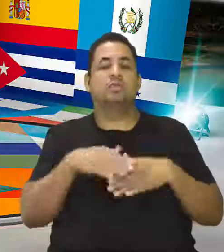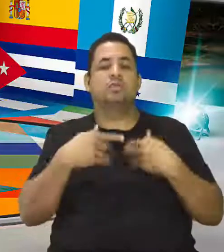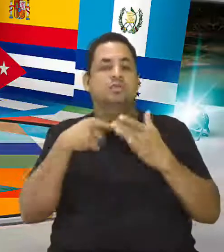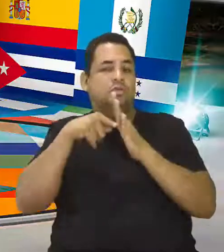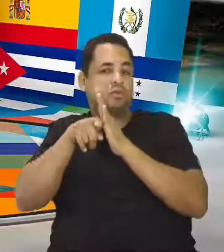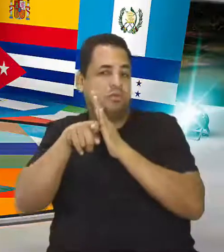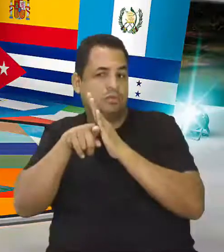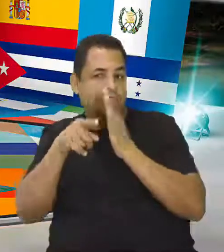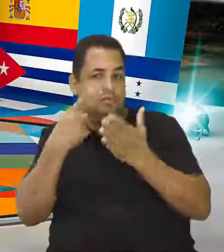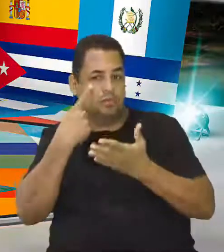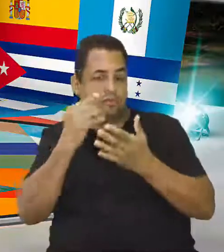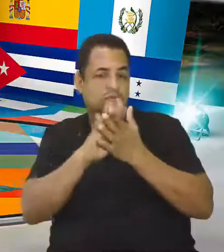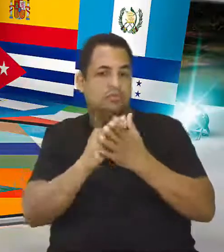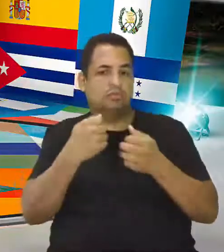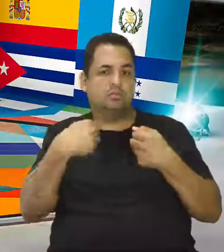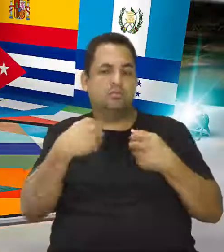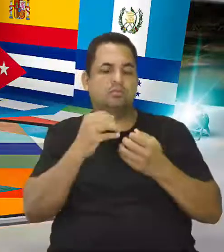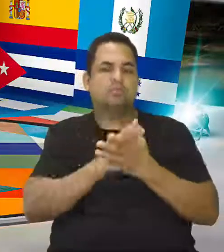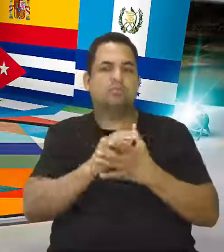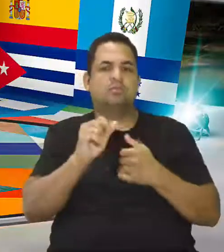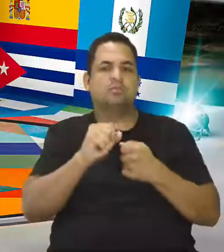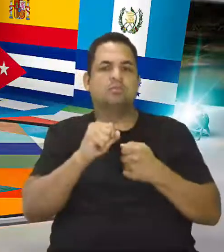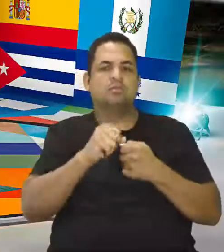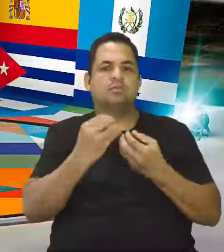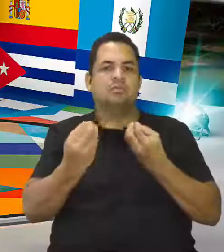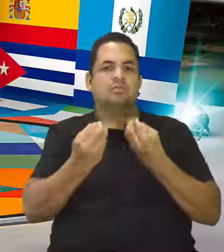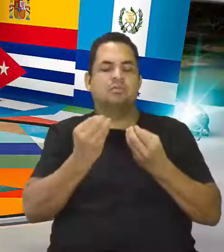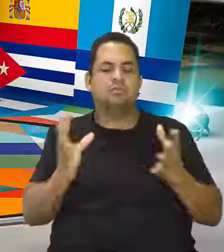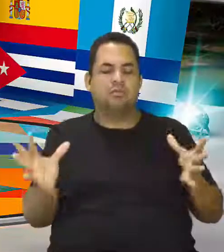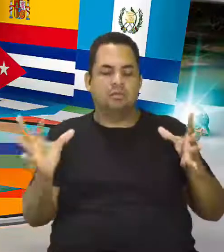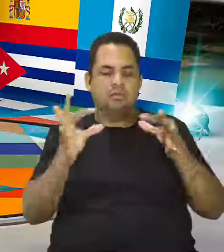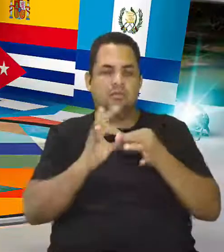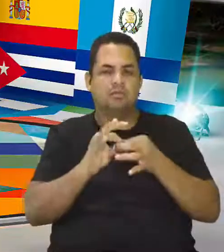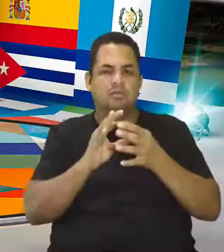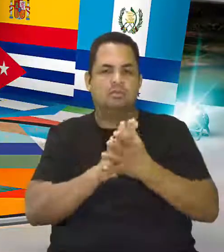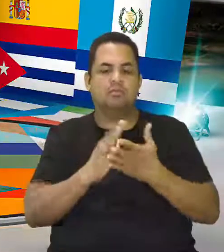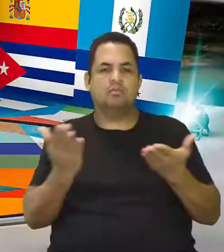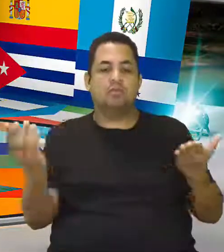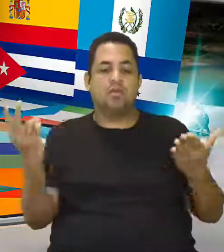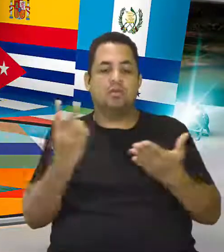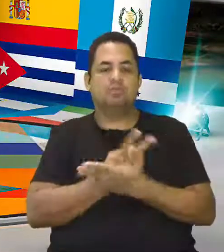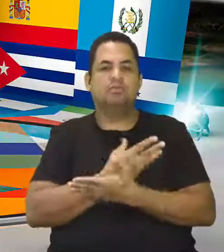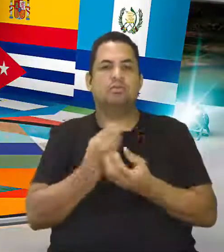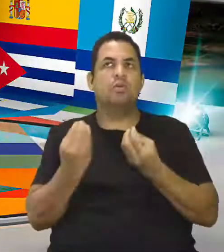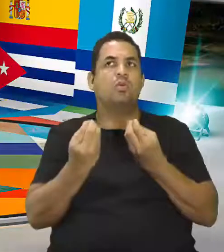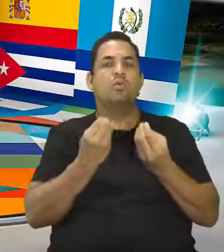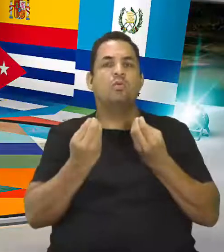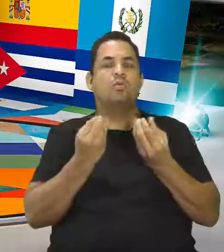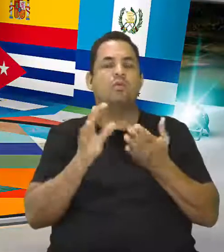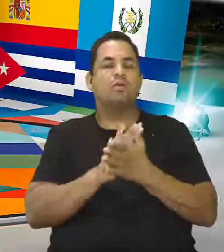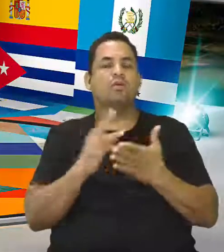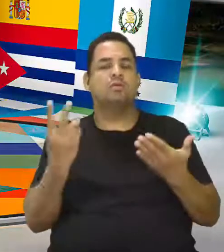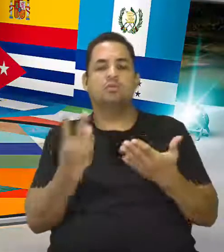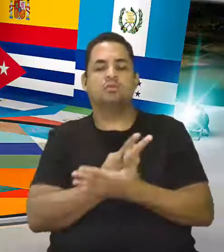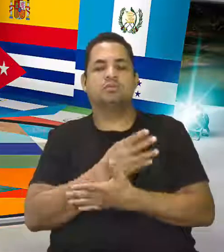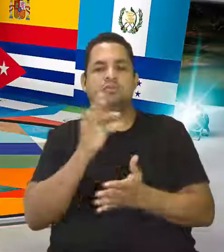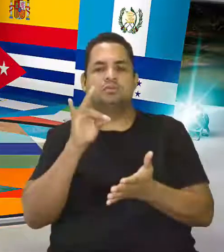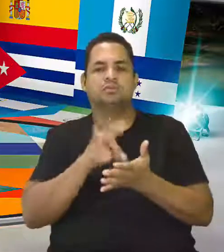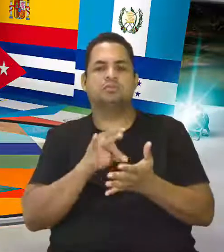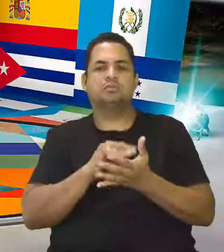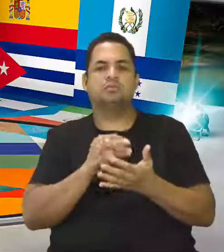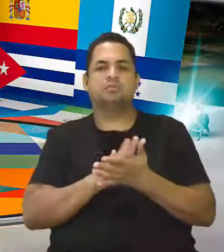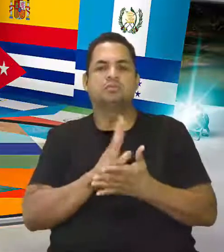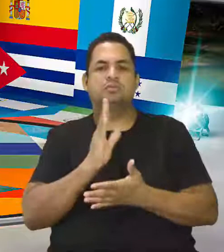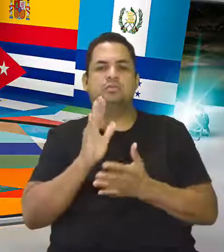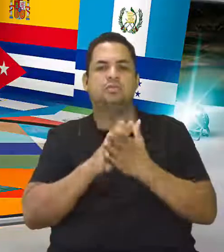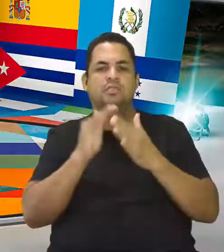analisar, vocês vão precisar fazer essa análise de contexto e de situações, de como que ela acontece de fato. Então já